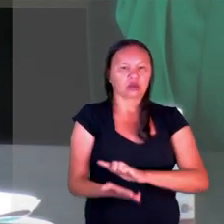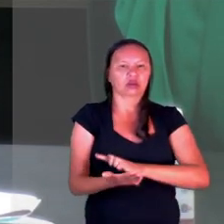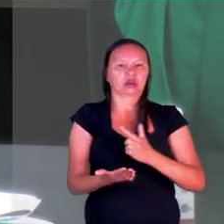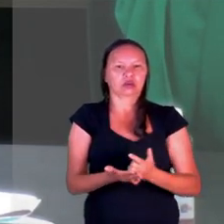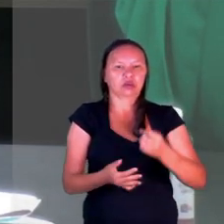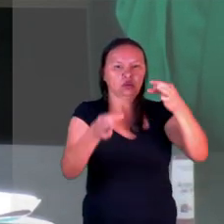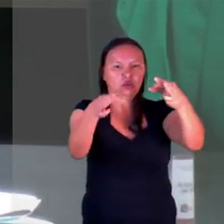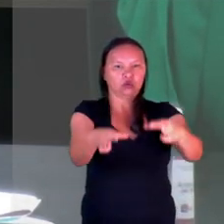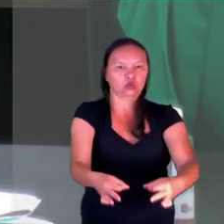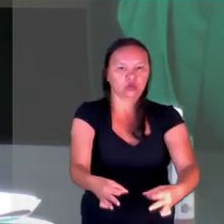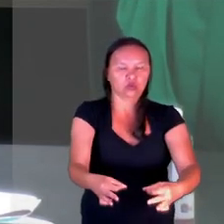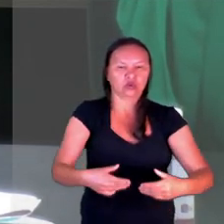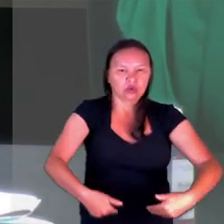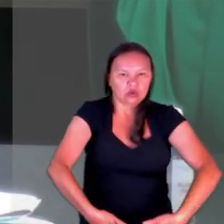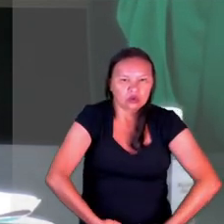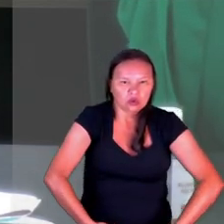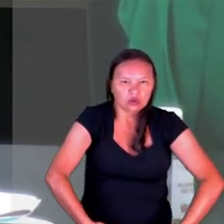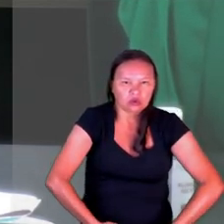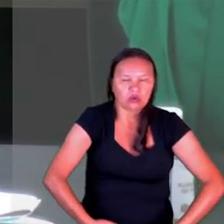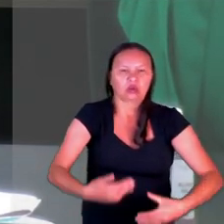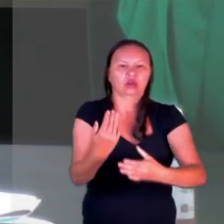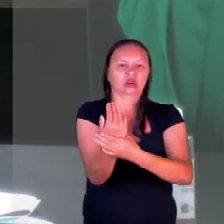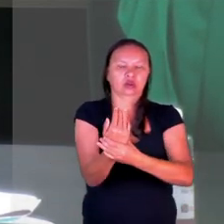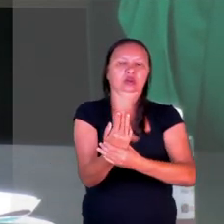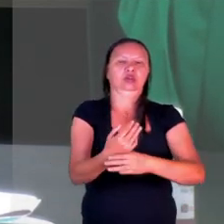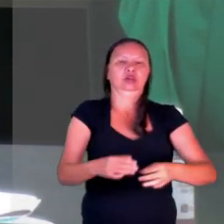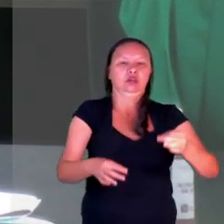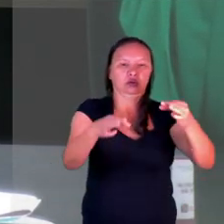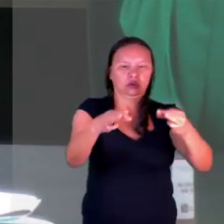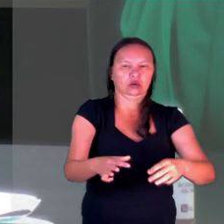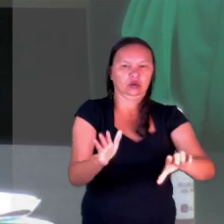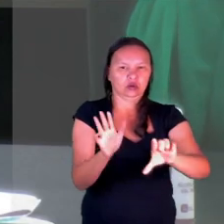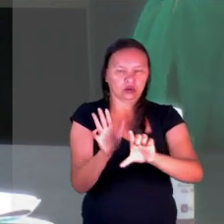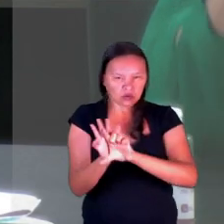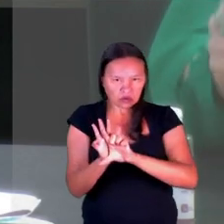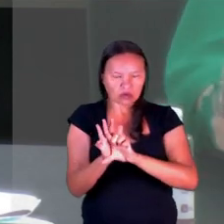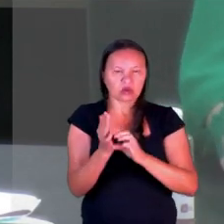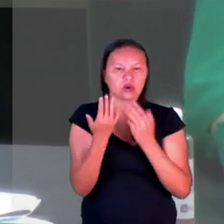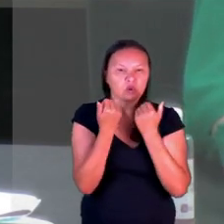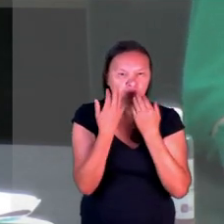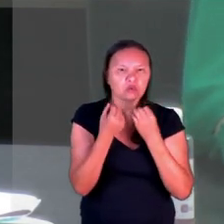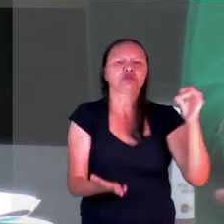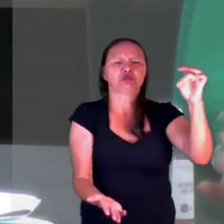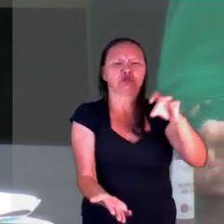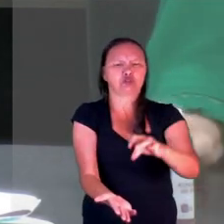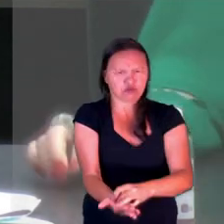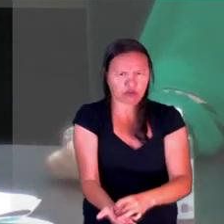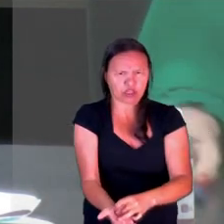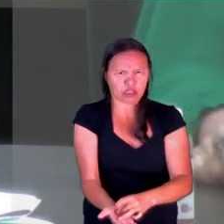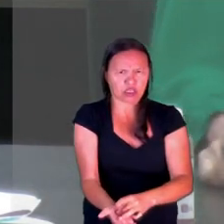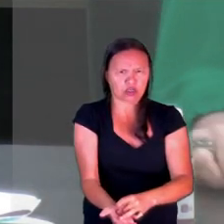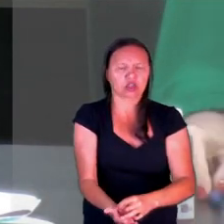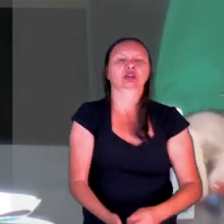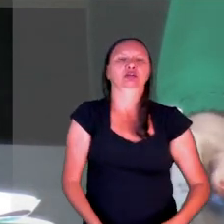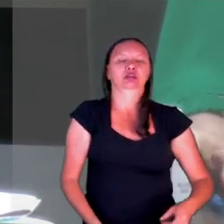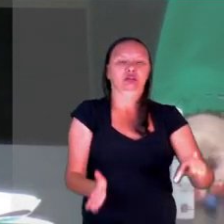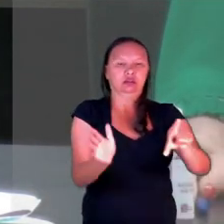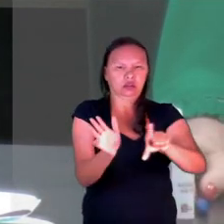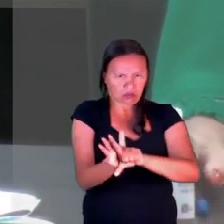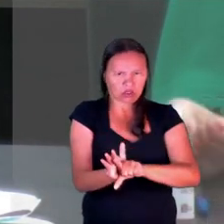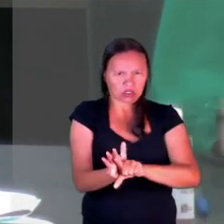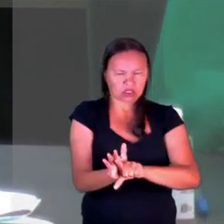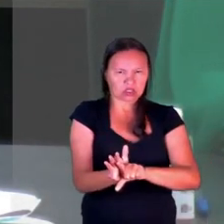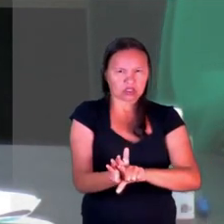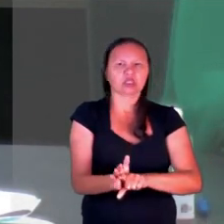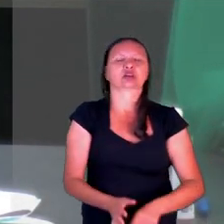na erradicação da fome e na garantia dos direitos com a comida de verdade democracia e Equidade